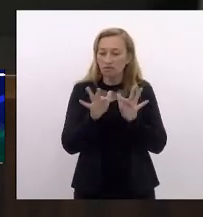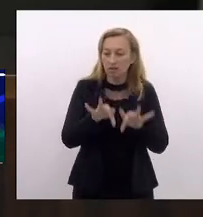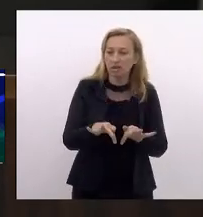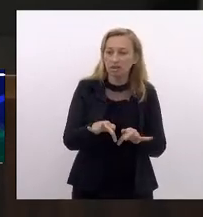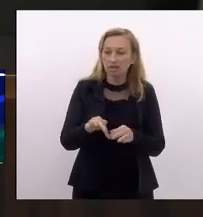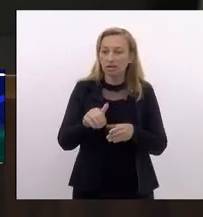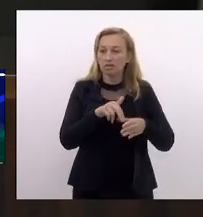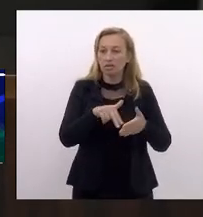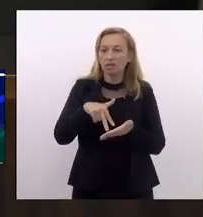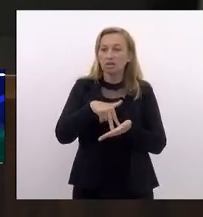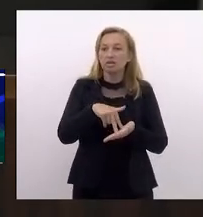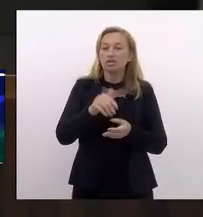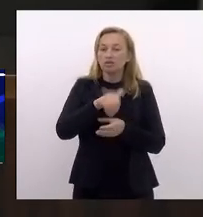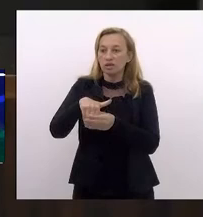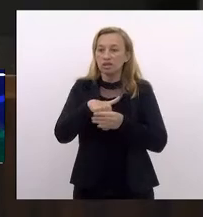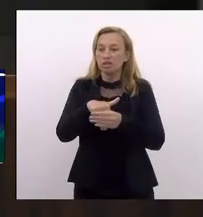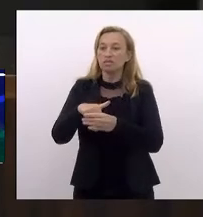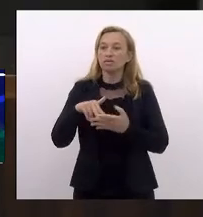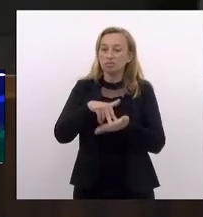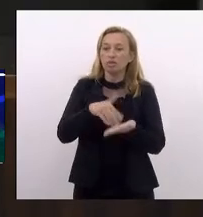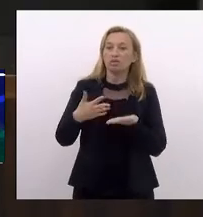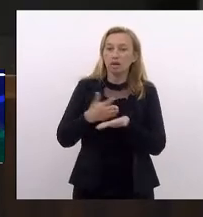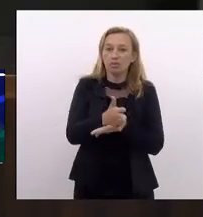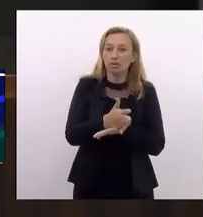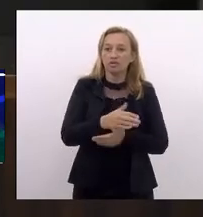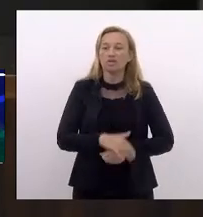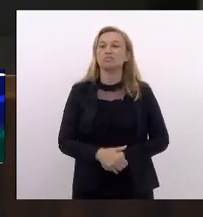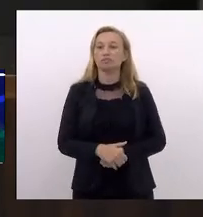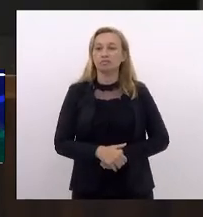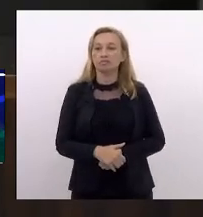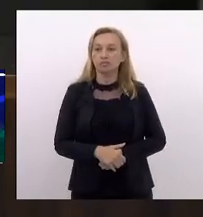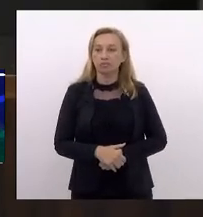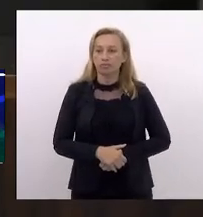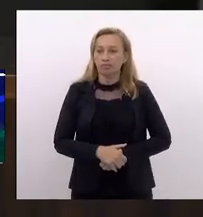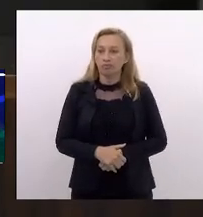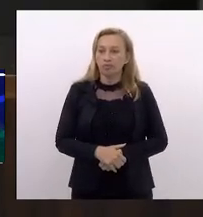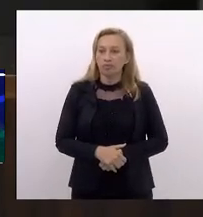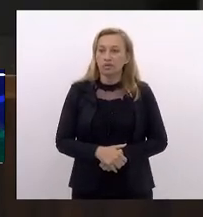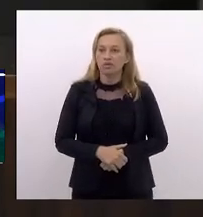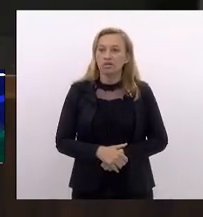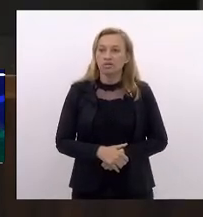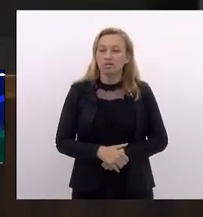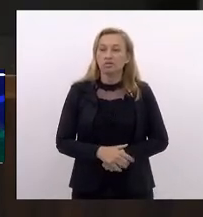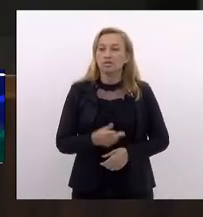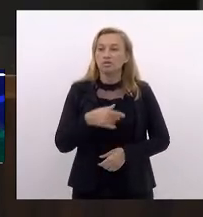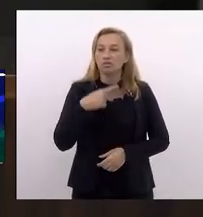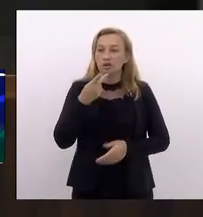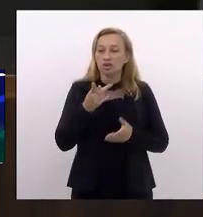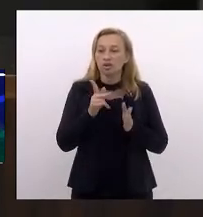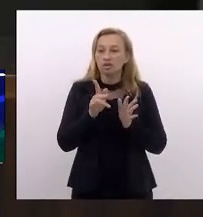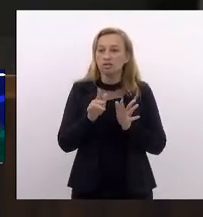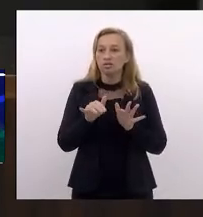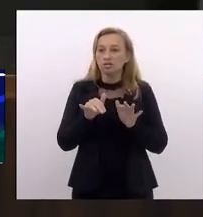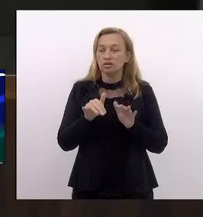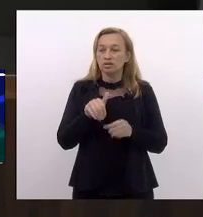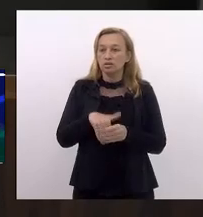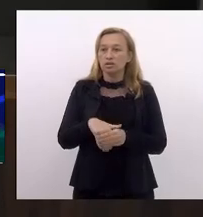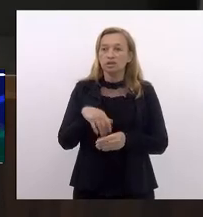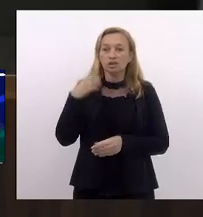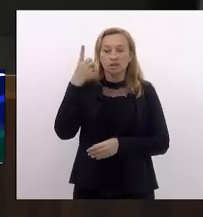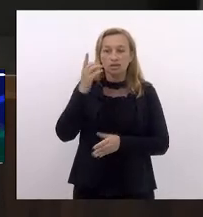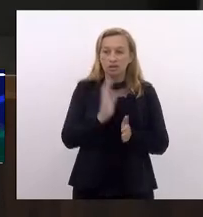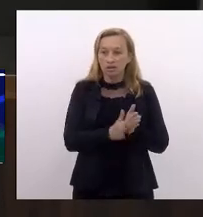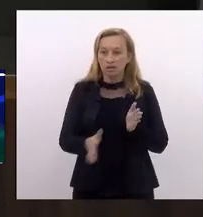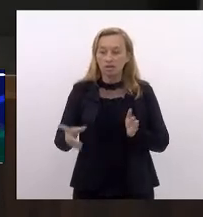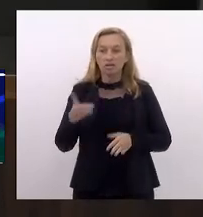tipo de cima da discussão e votação se os que aprovam permaneçam aprovado vai à promulgação declaração de voto Deputado amarra ele